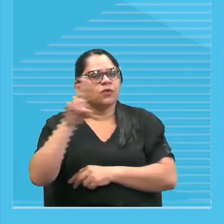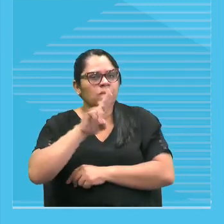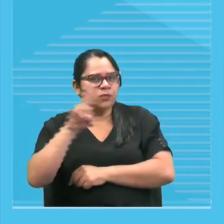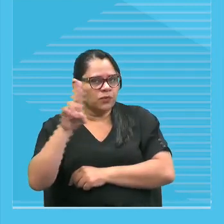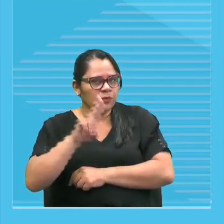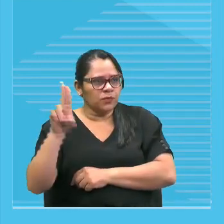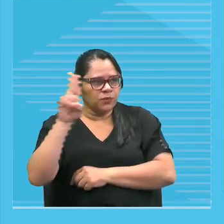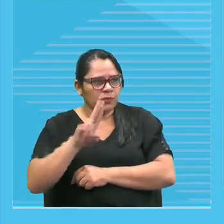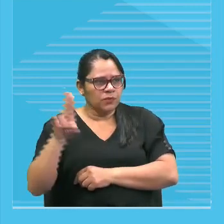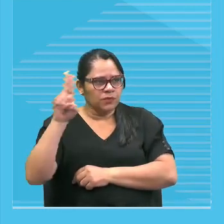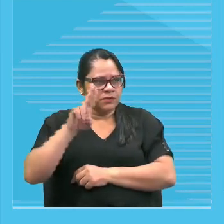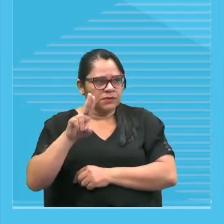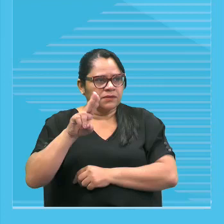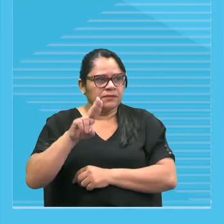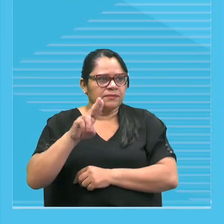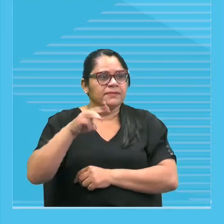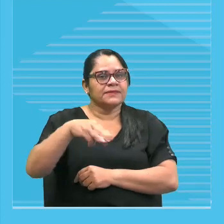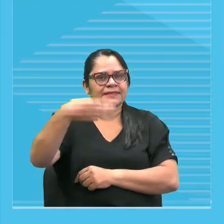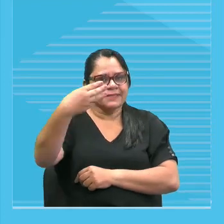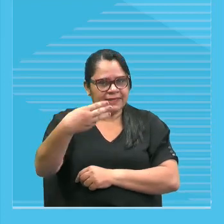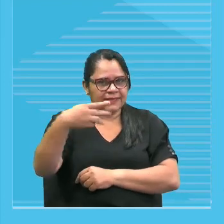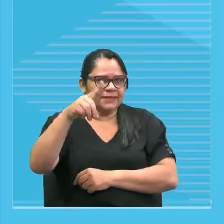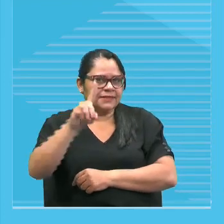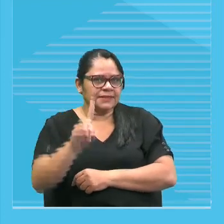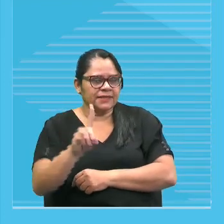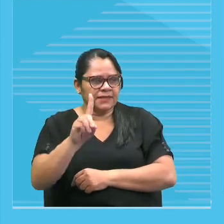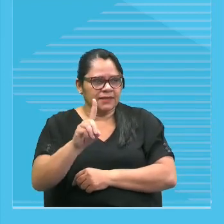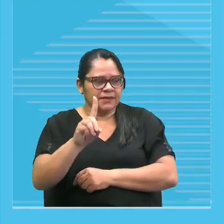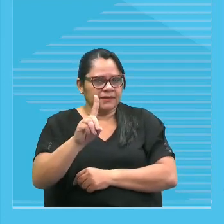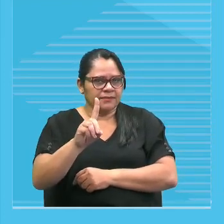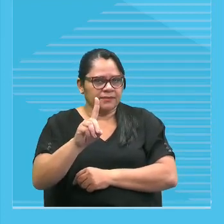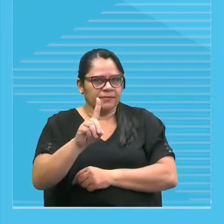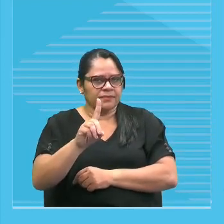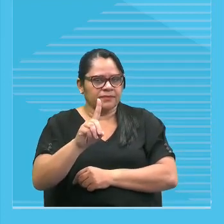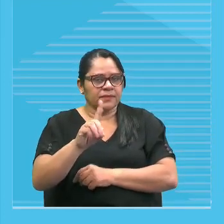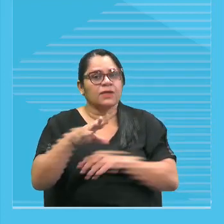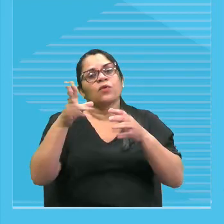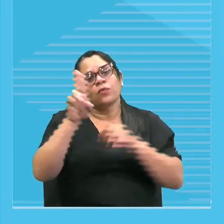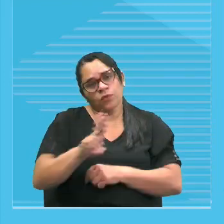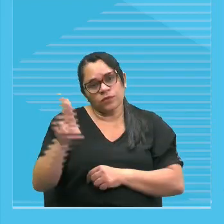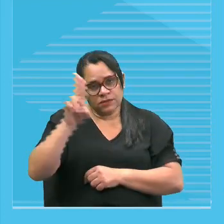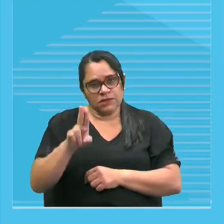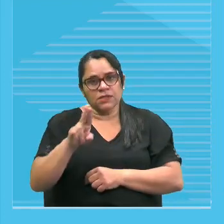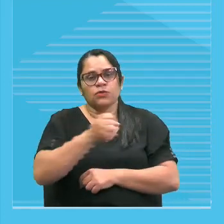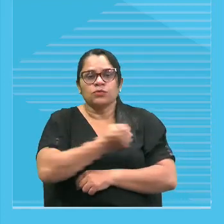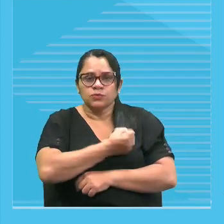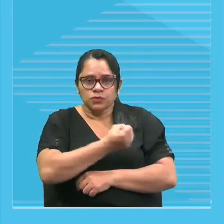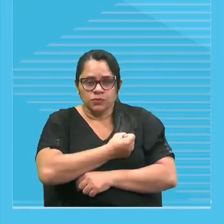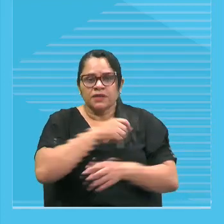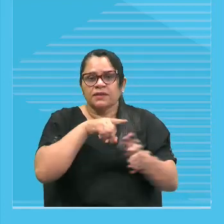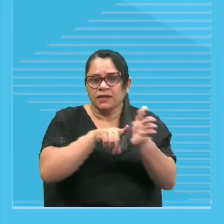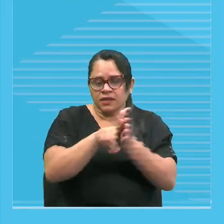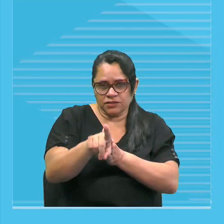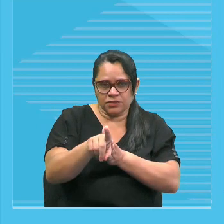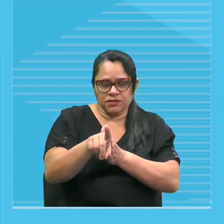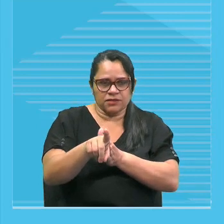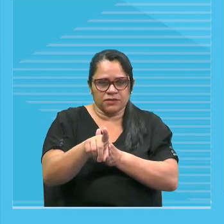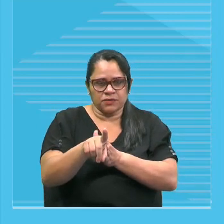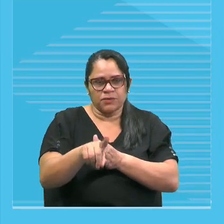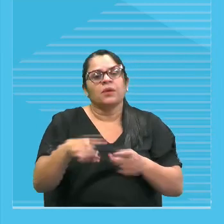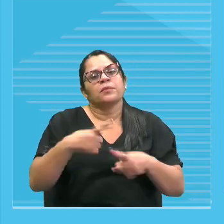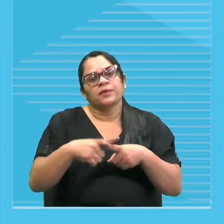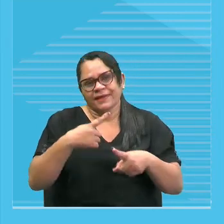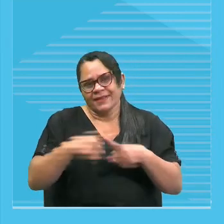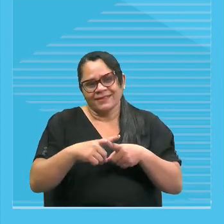coloquem assim ó 3D coloca o número da questão para que se não tem uma hora que eu